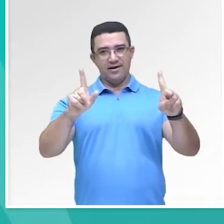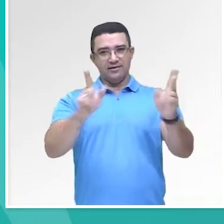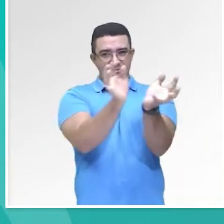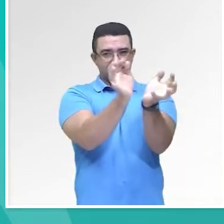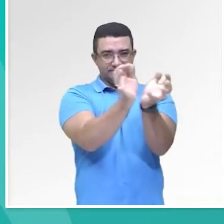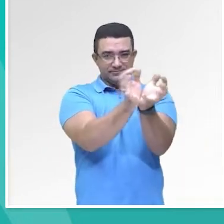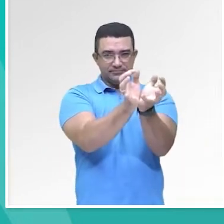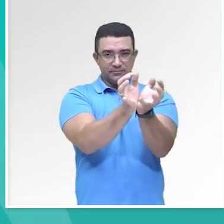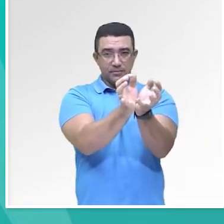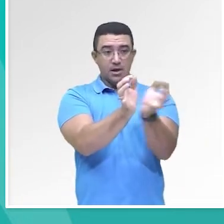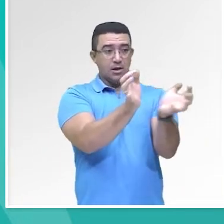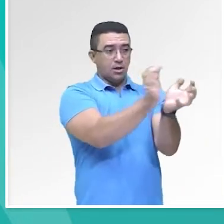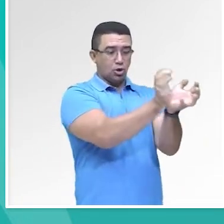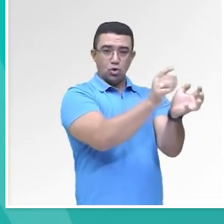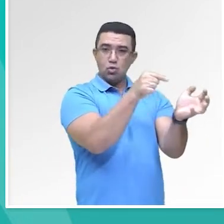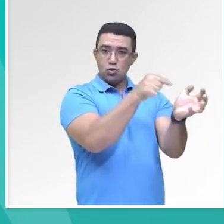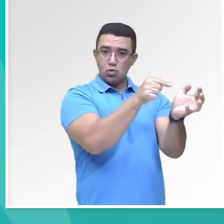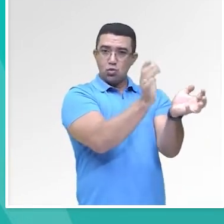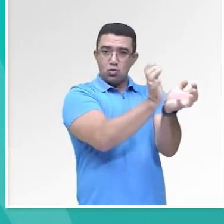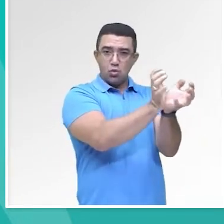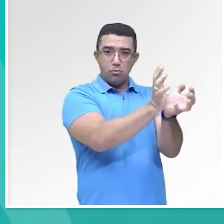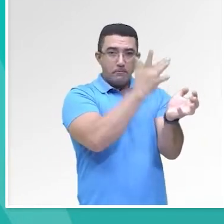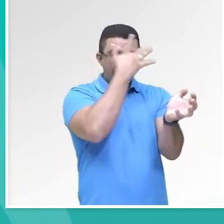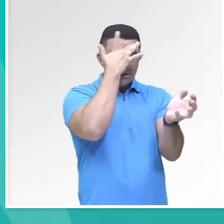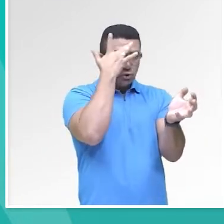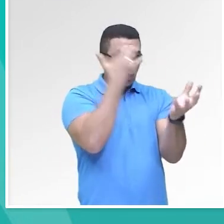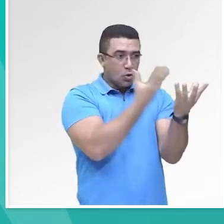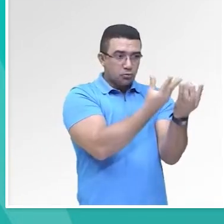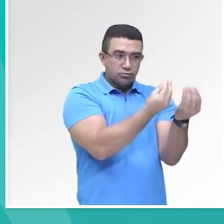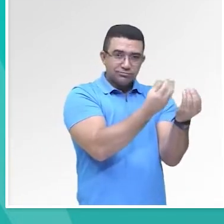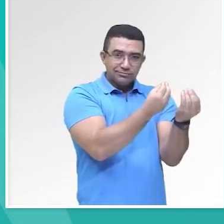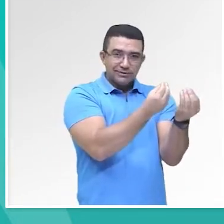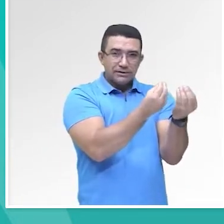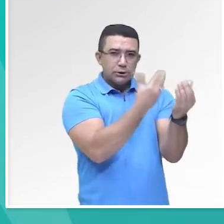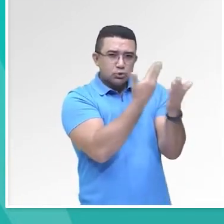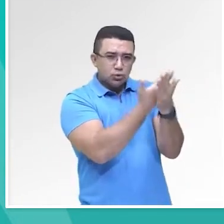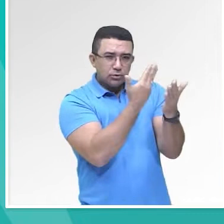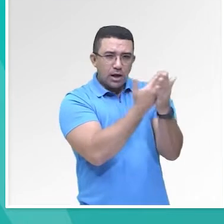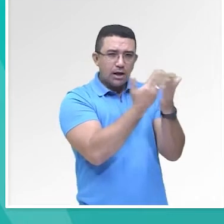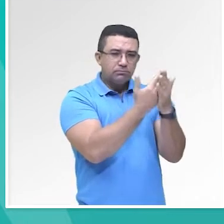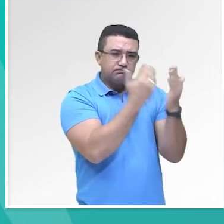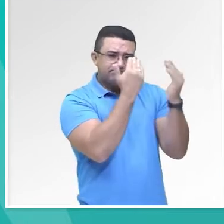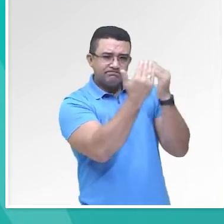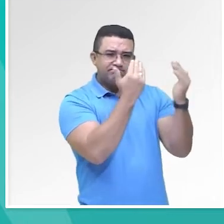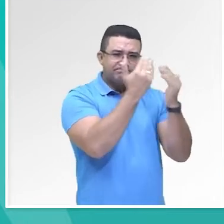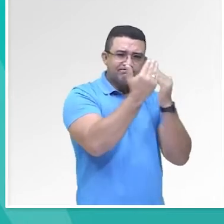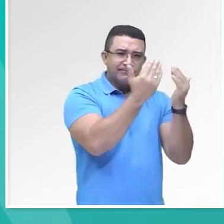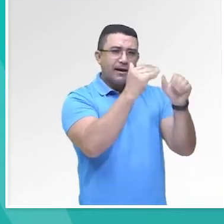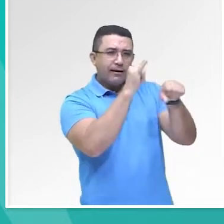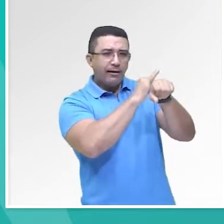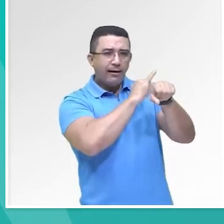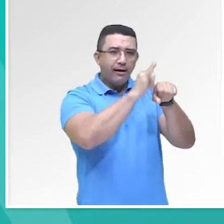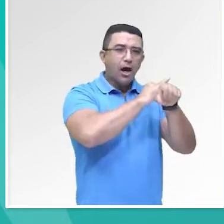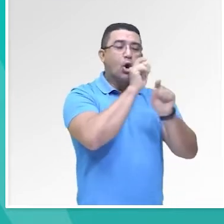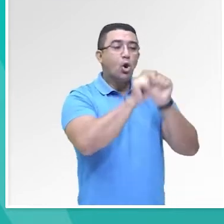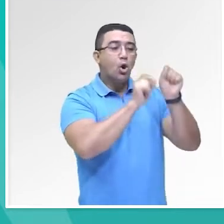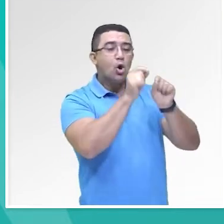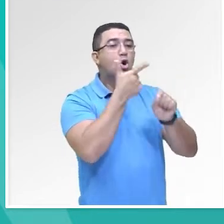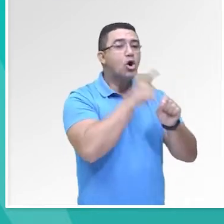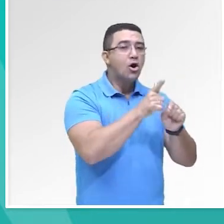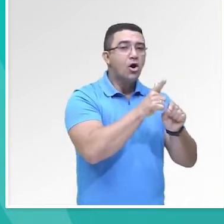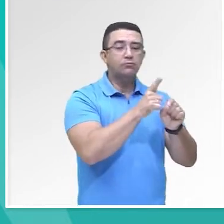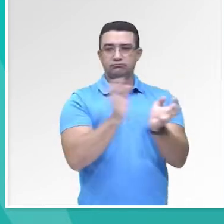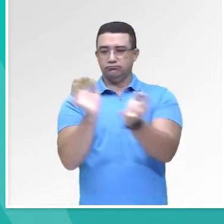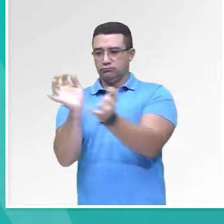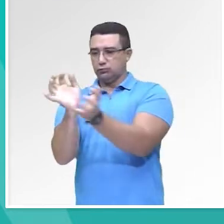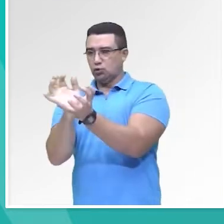lá nós temos um grupo que vai estudar estratégias, técnicas e táticas, né? Aqui nós temos o